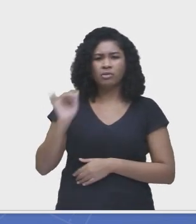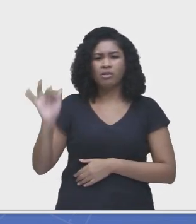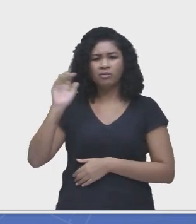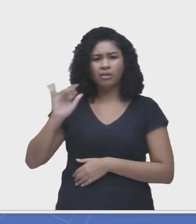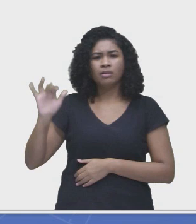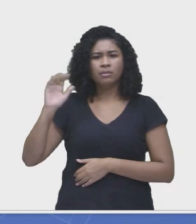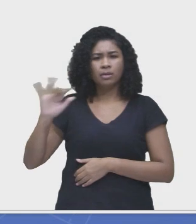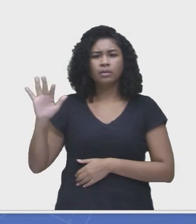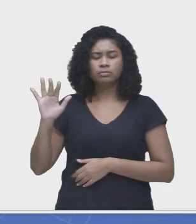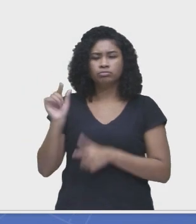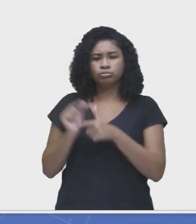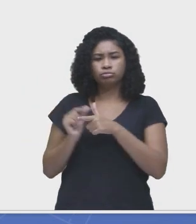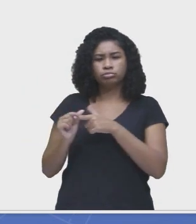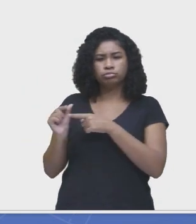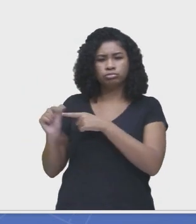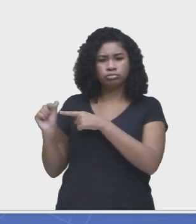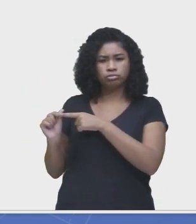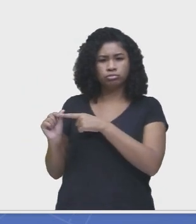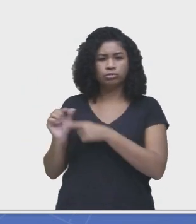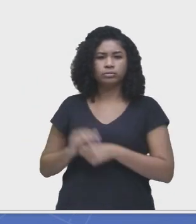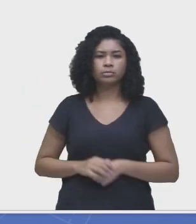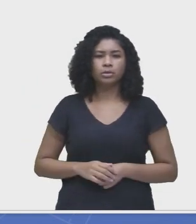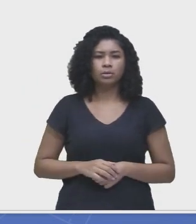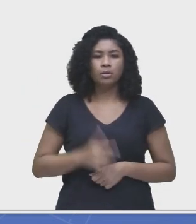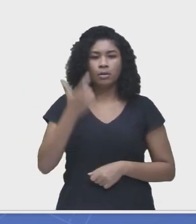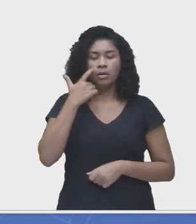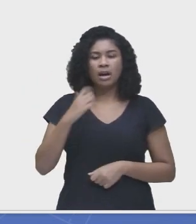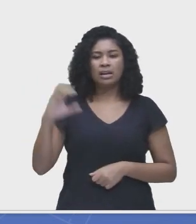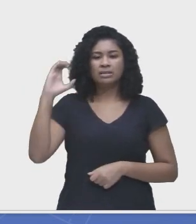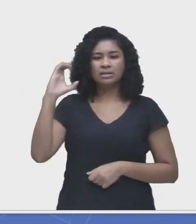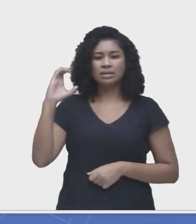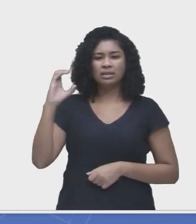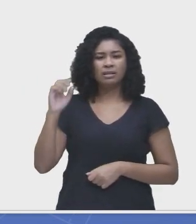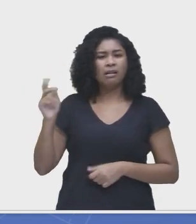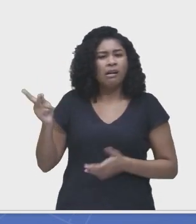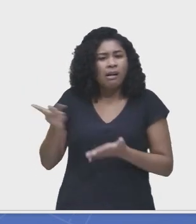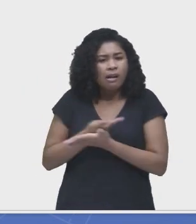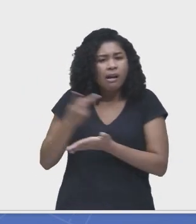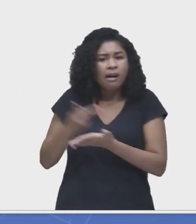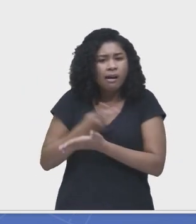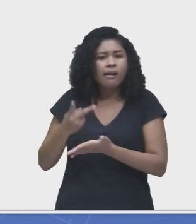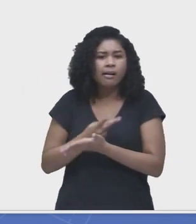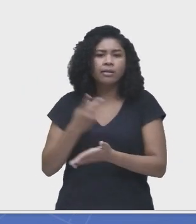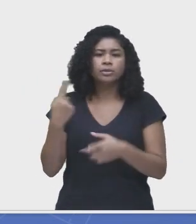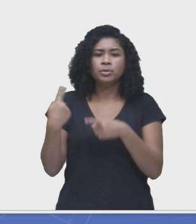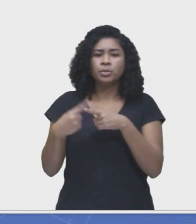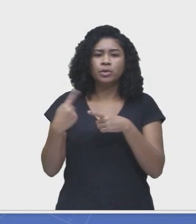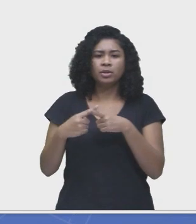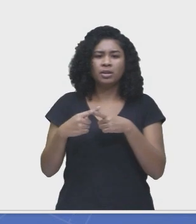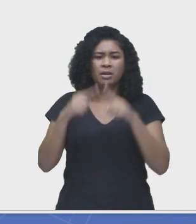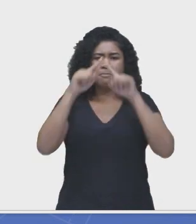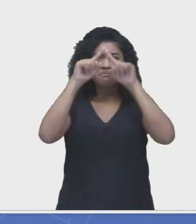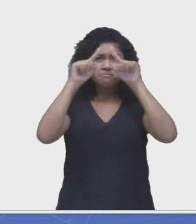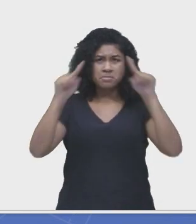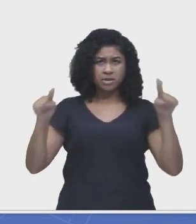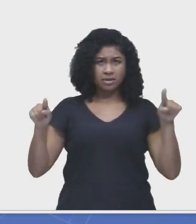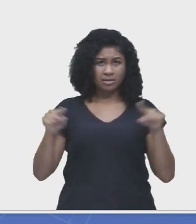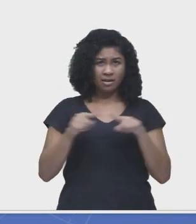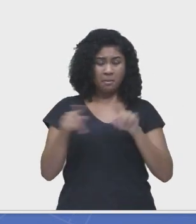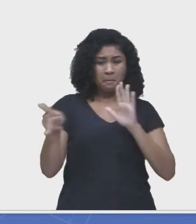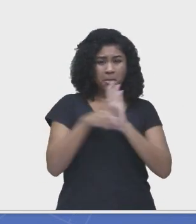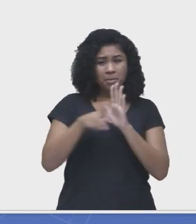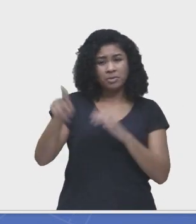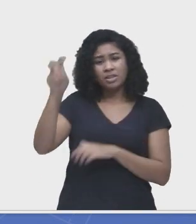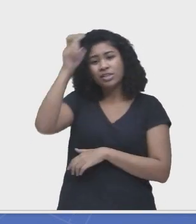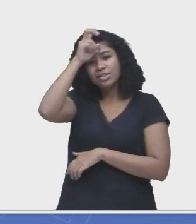isso mesmo. Por que que a C está incorreta? Porque as pirâmides são responsabilidade dos egípcios ali no mundo antigo, porque nós também